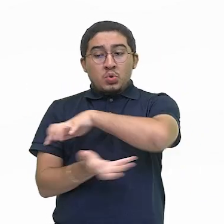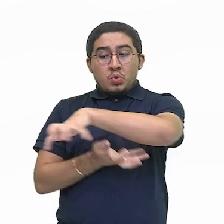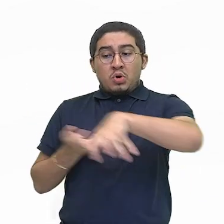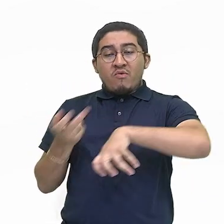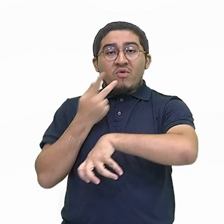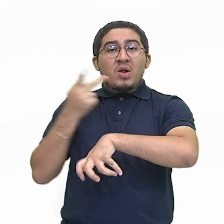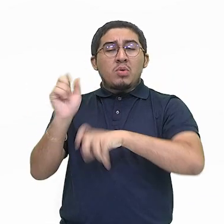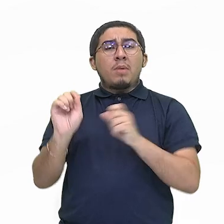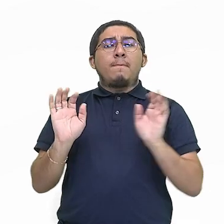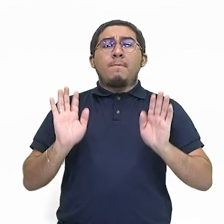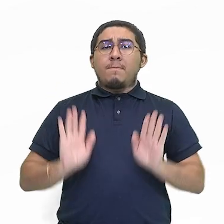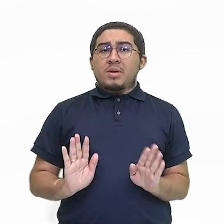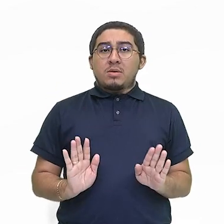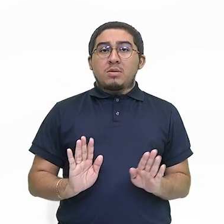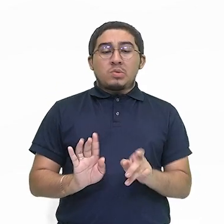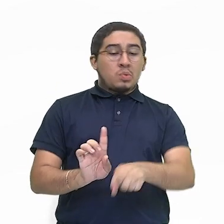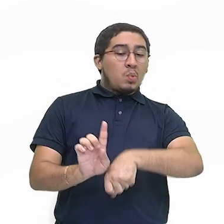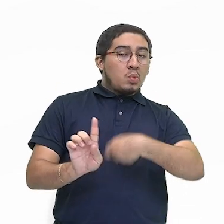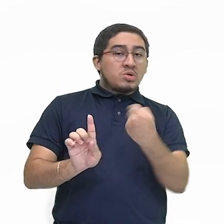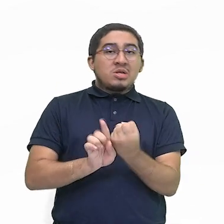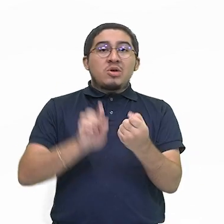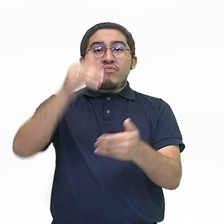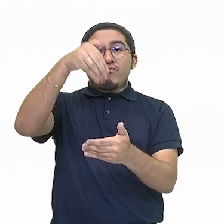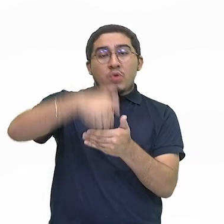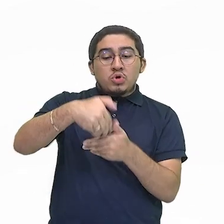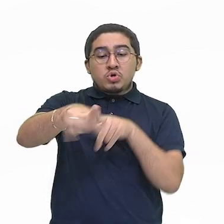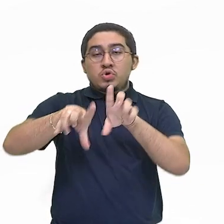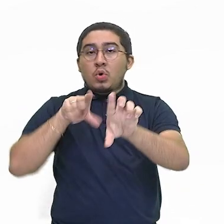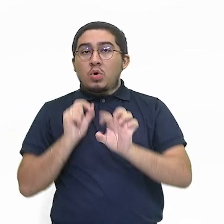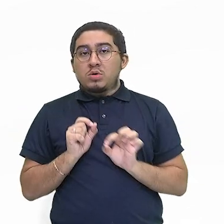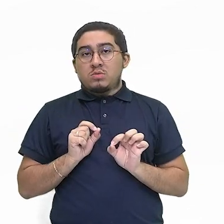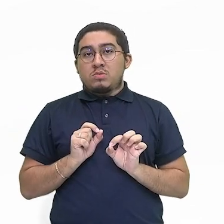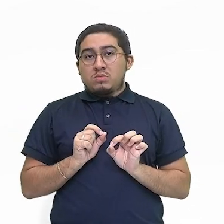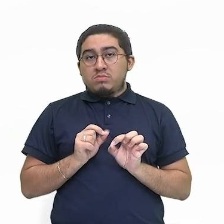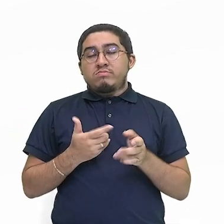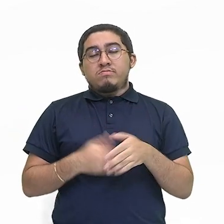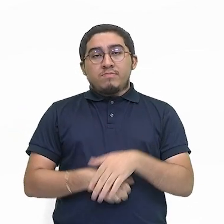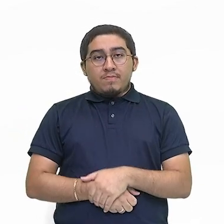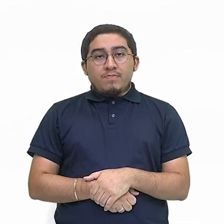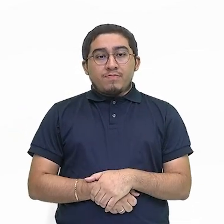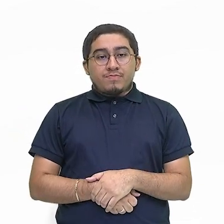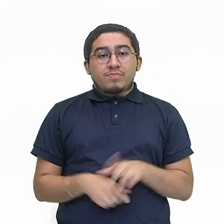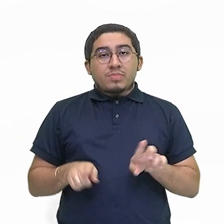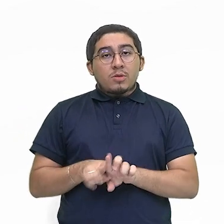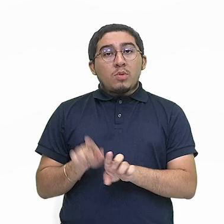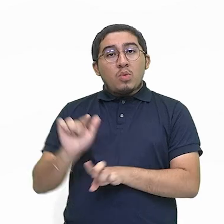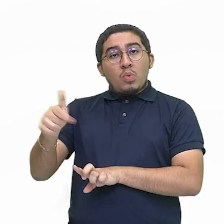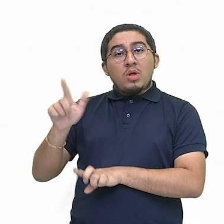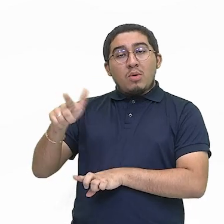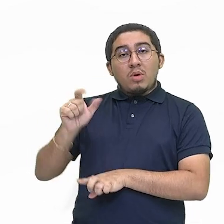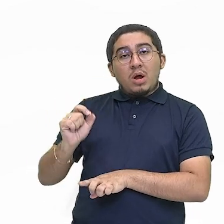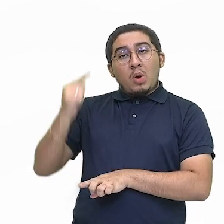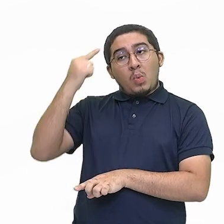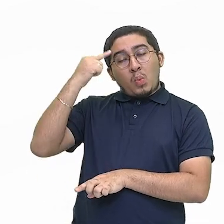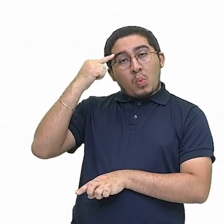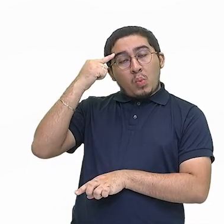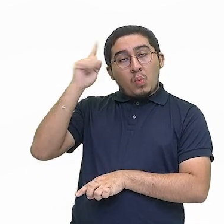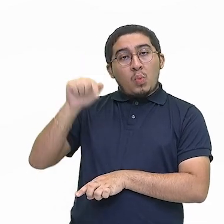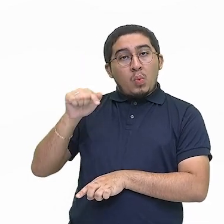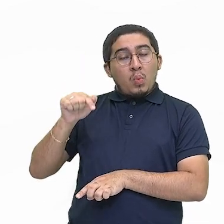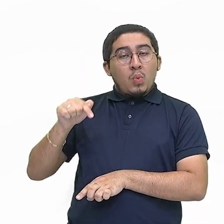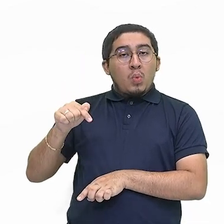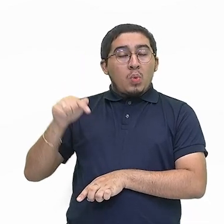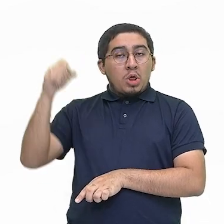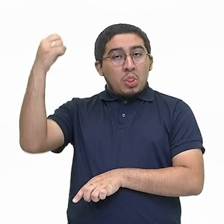escolhe os governantes é a própria sociedade, somos nós que escolhemos. Né? E a outra grande revolução é o Iluminismo, que é uma revolução